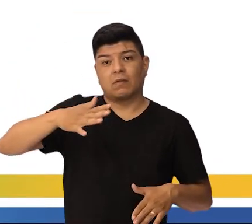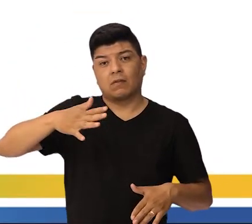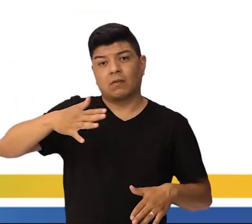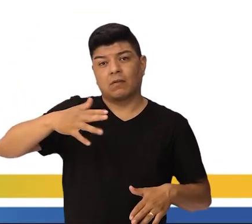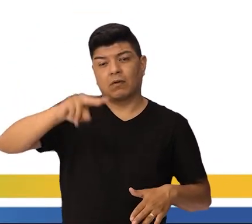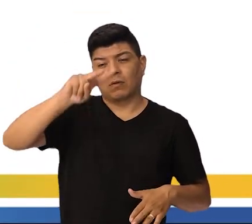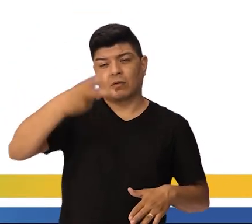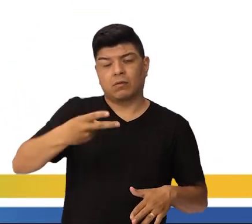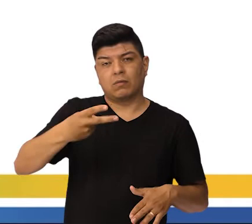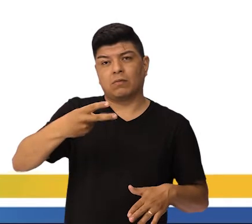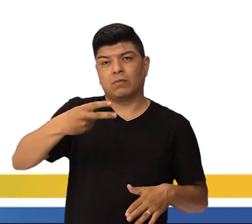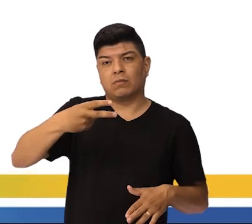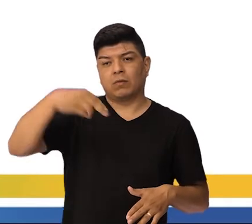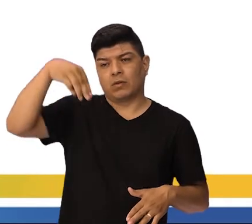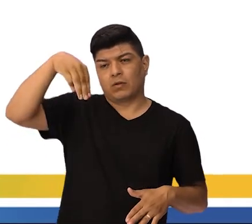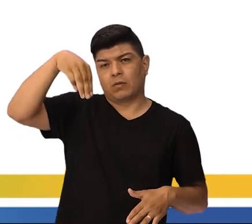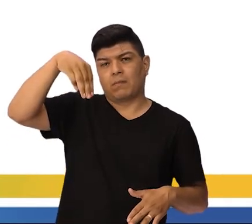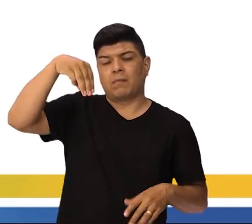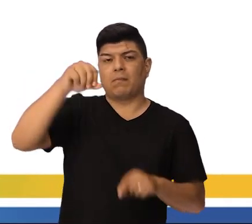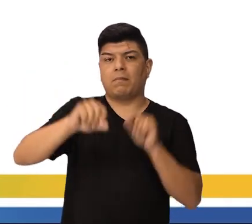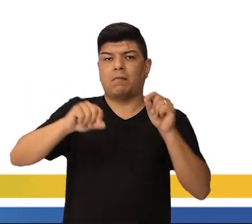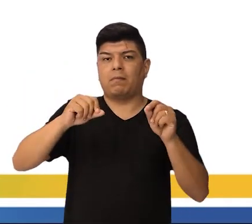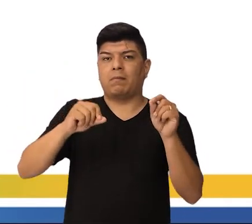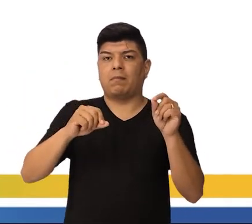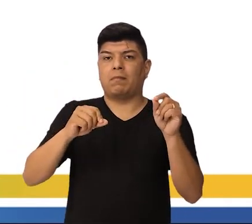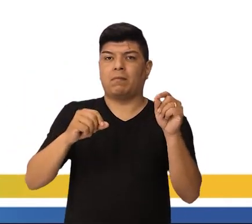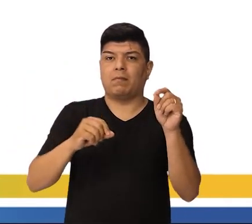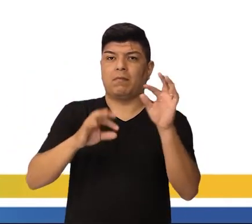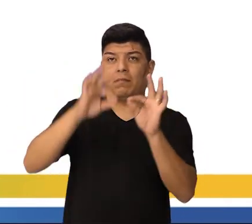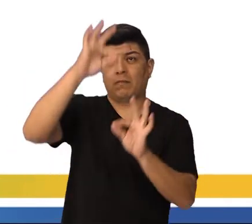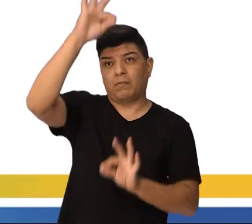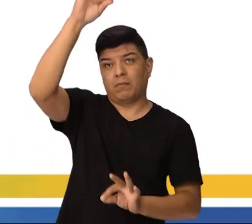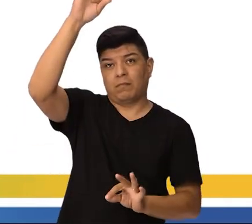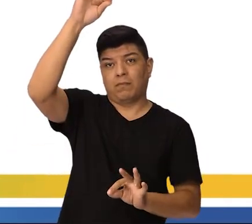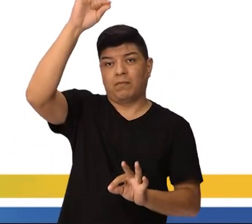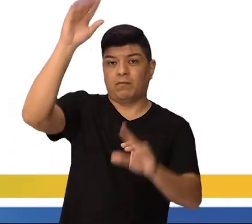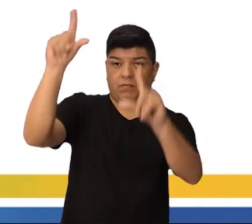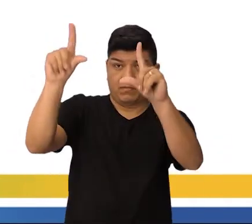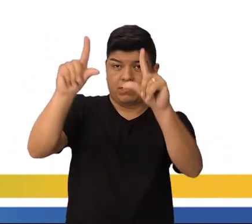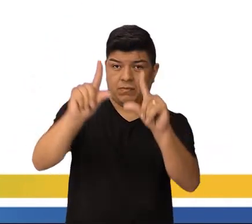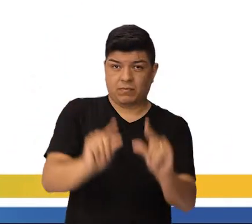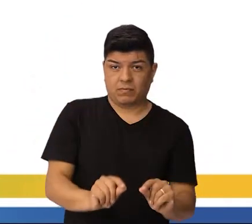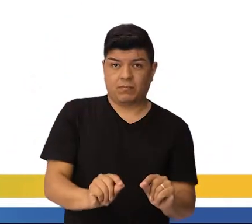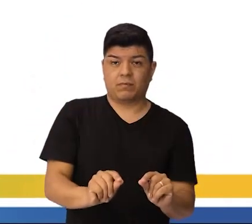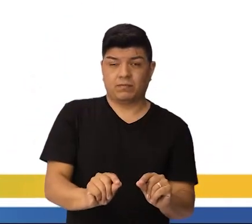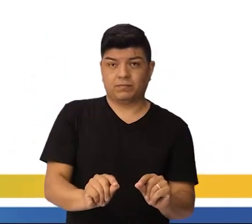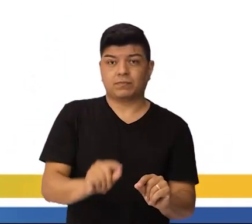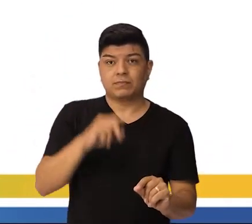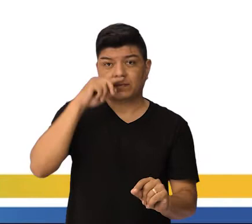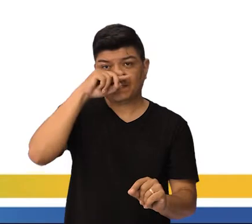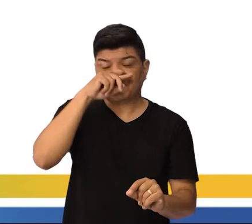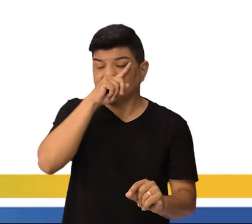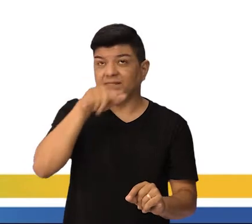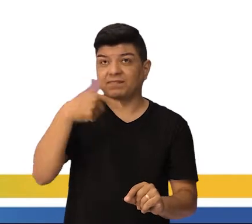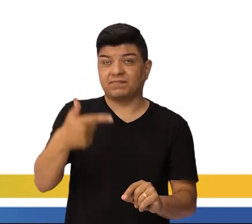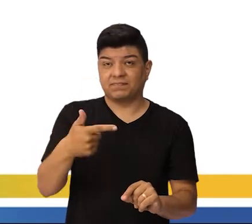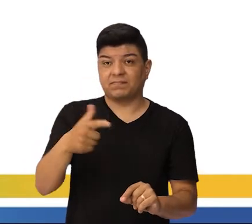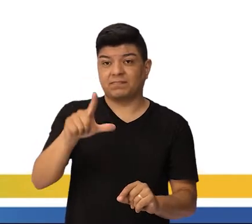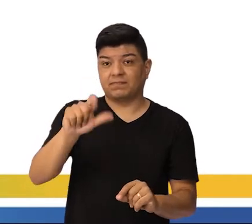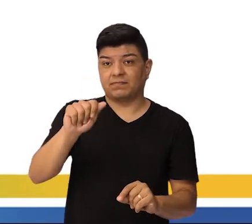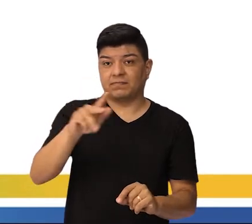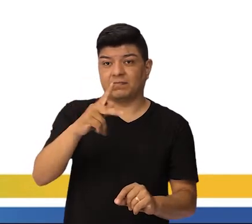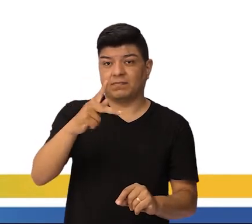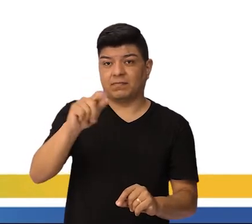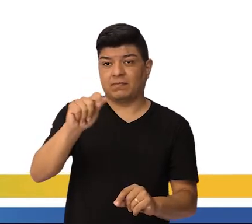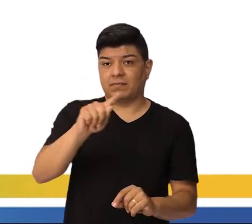2.000 metros de altitude, já começa a diminuir essa pressão atmosférica. Depois em La Paz, com um pouco mais